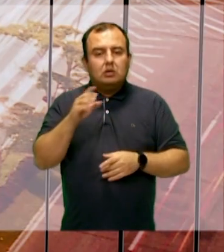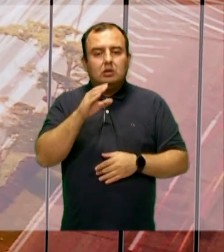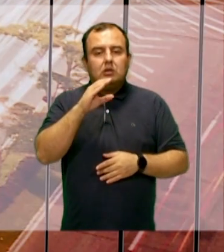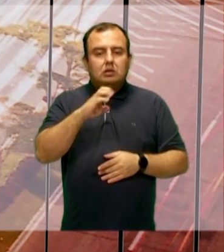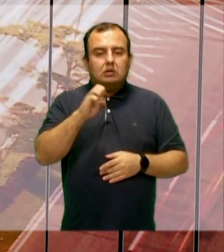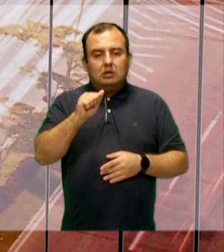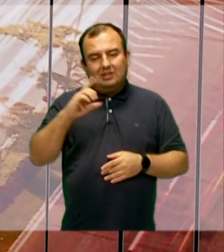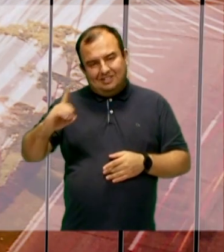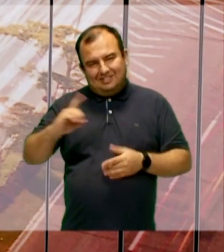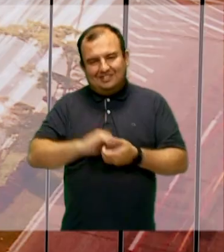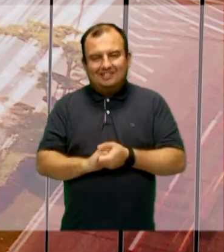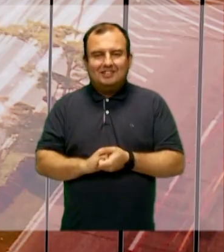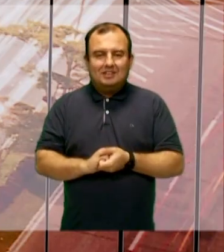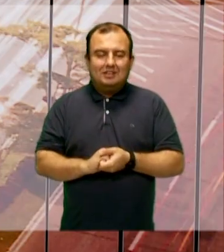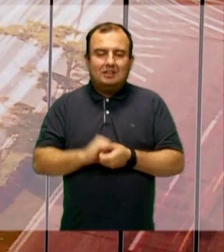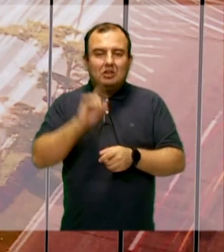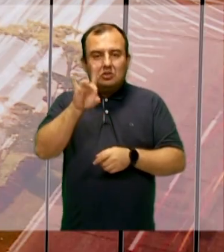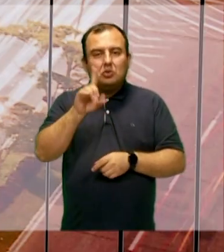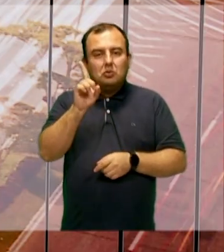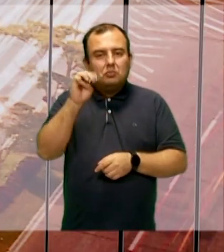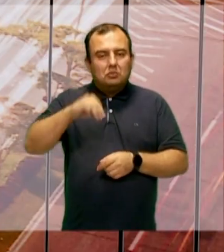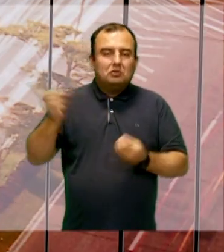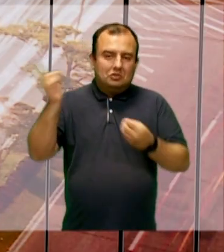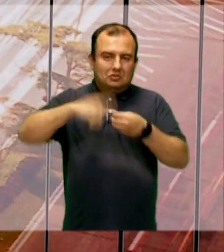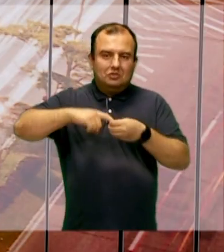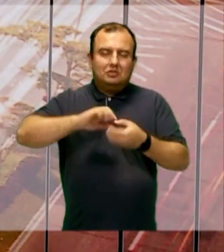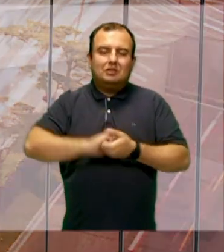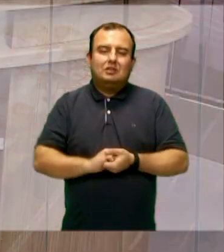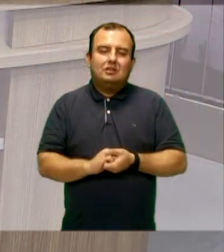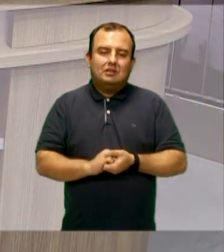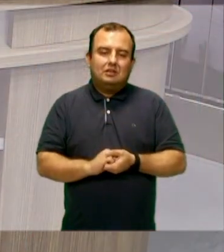SIAD, é isso? SIAD, isso. É só um minuto, a gente já volta.